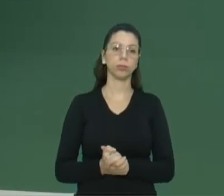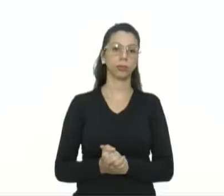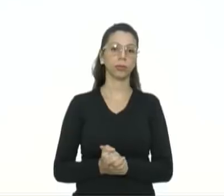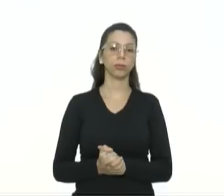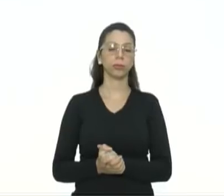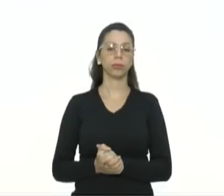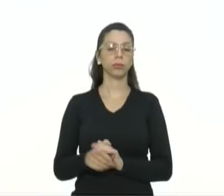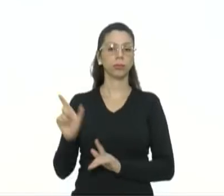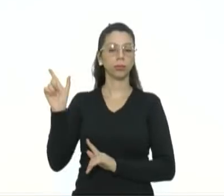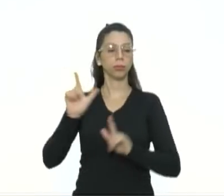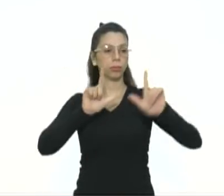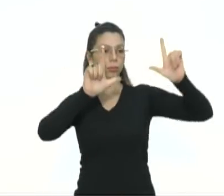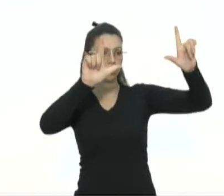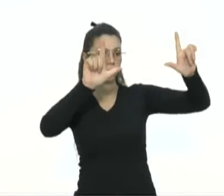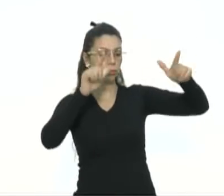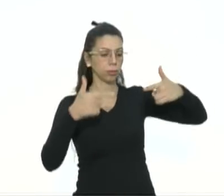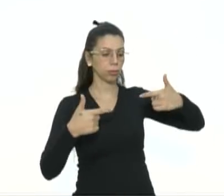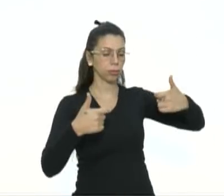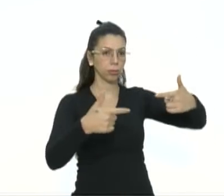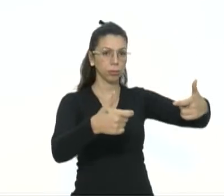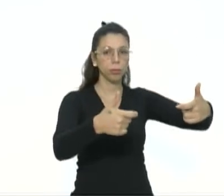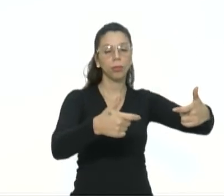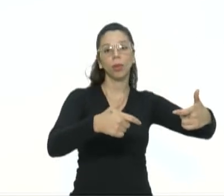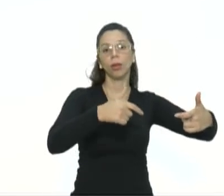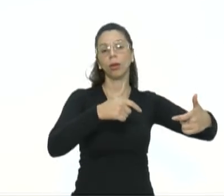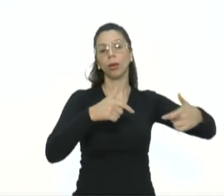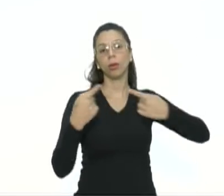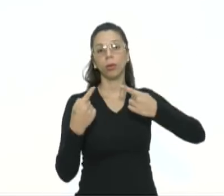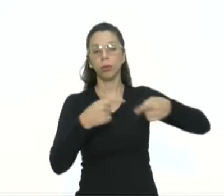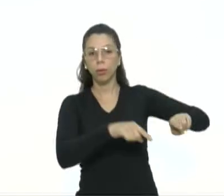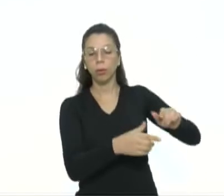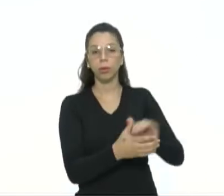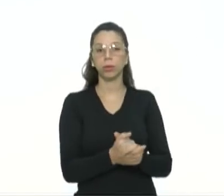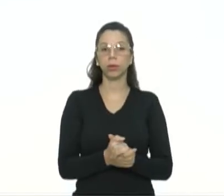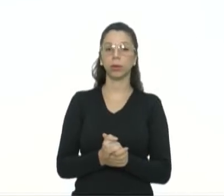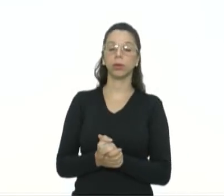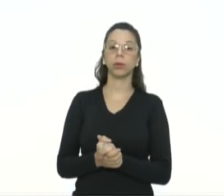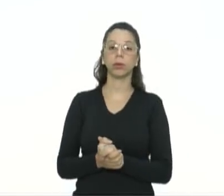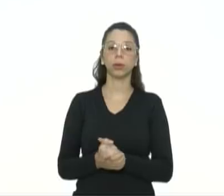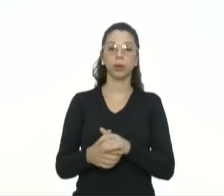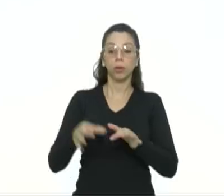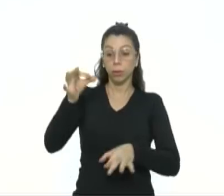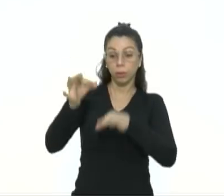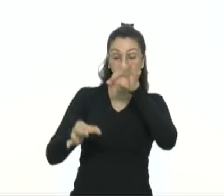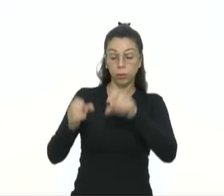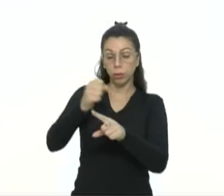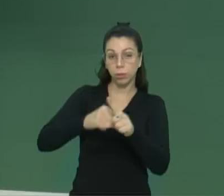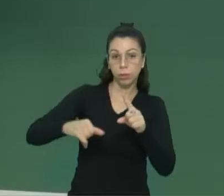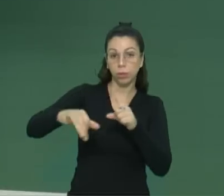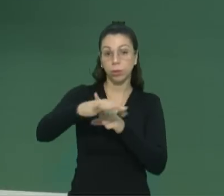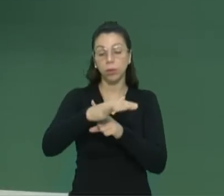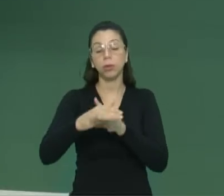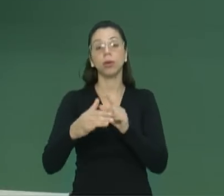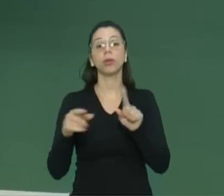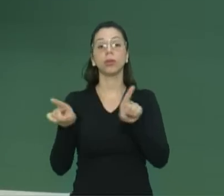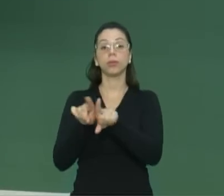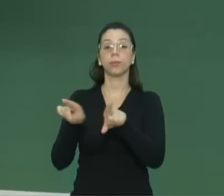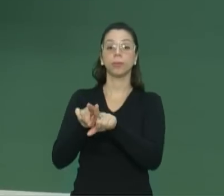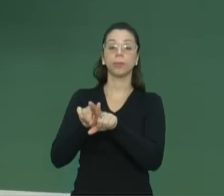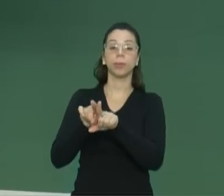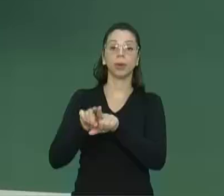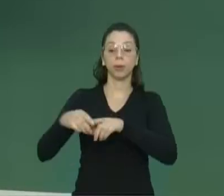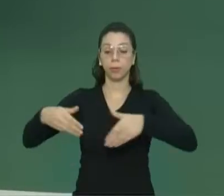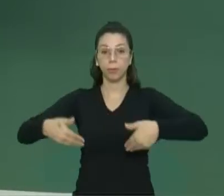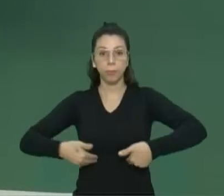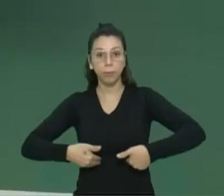ver, né? Guerra, justiça social, emprego, a fome, são problemas que a filosofia política